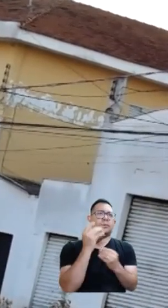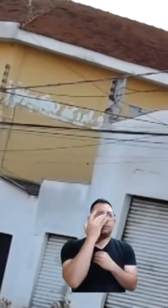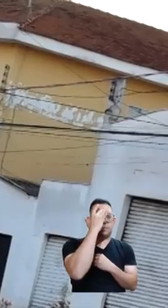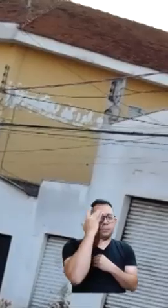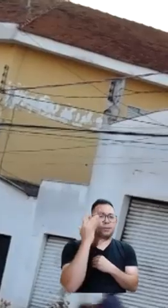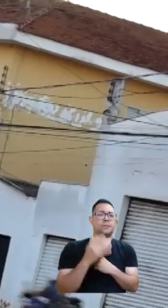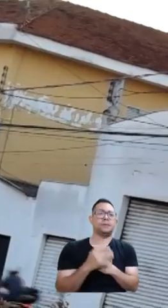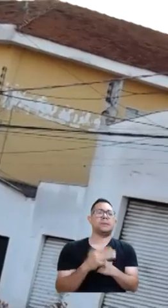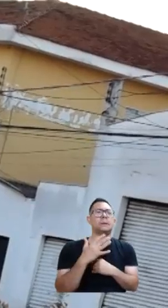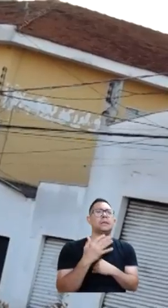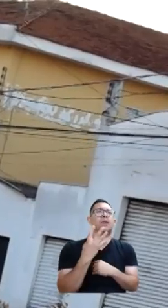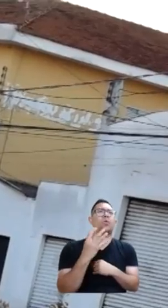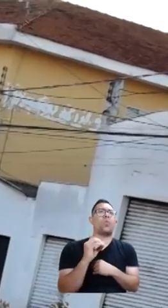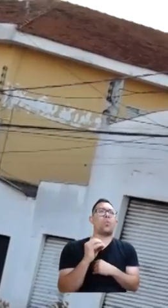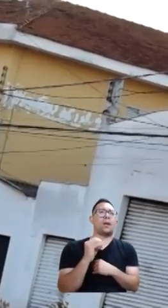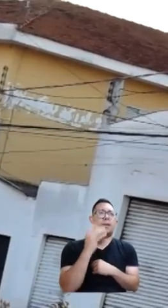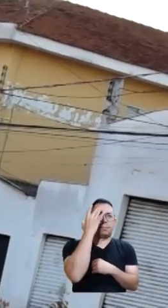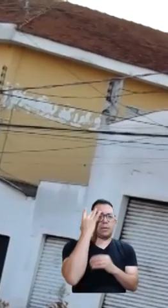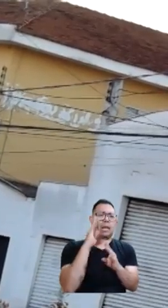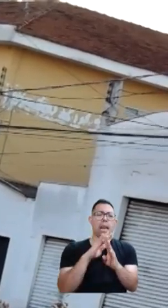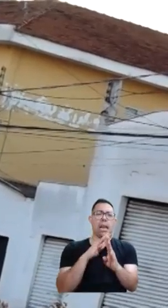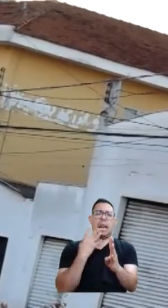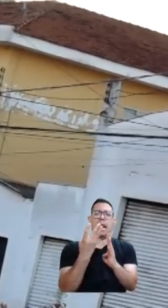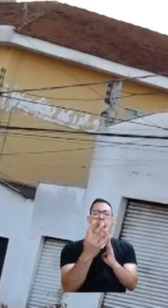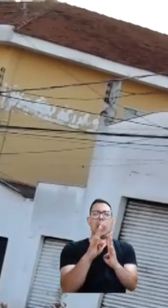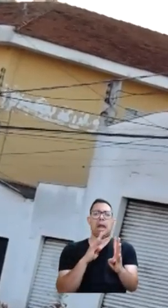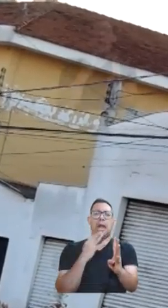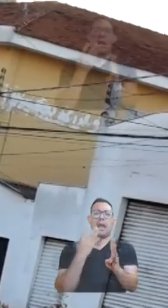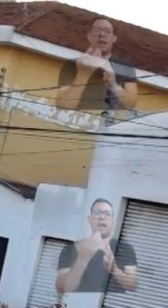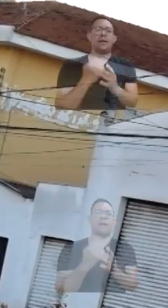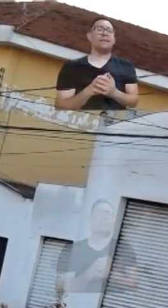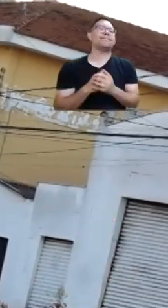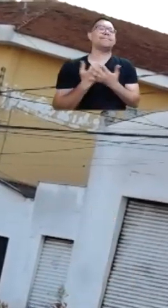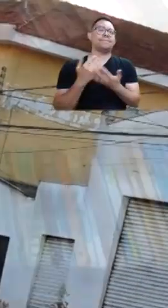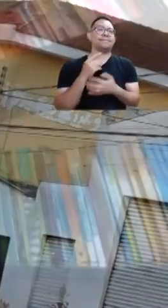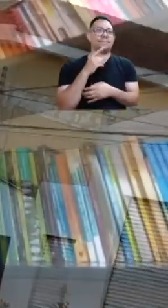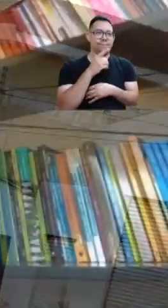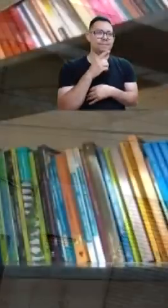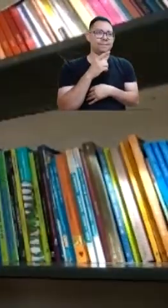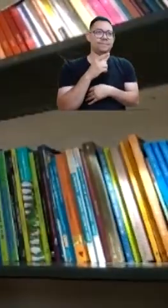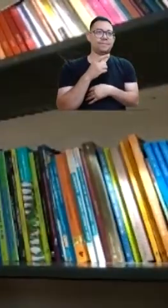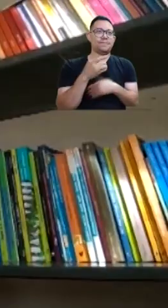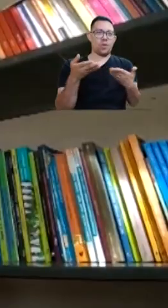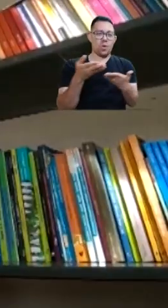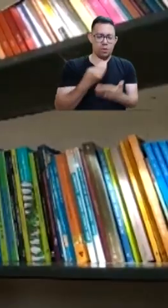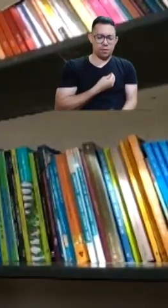aqui nos cultos e até lá na porta. Acho que tinha umas 40 pessoas na fila. Se você que faz parte aí da